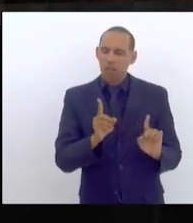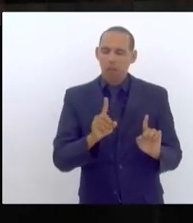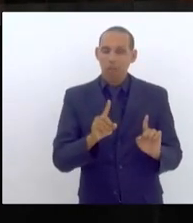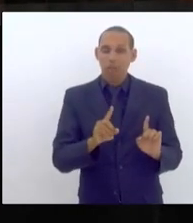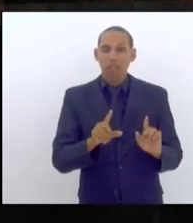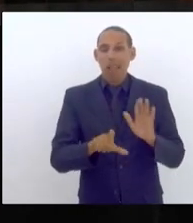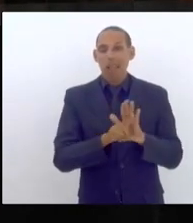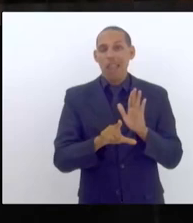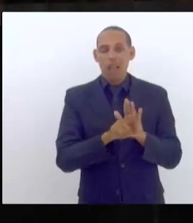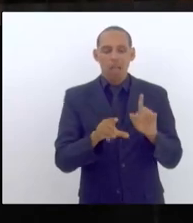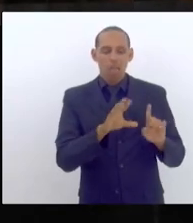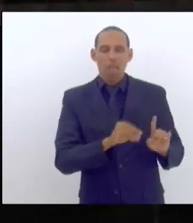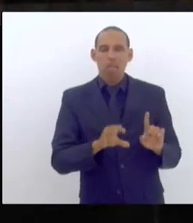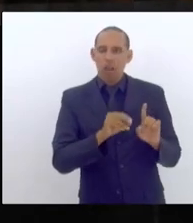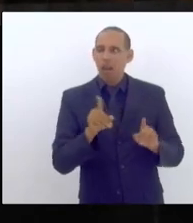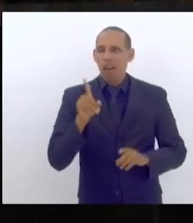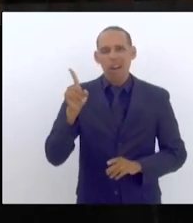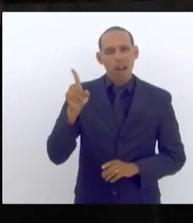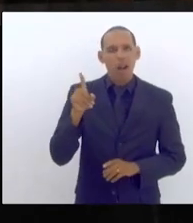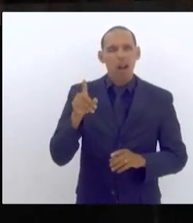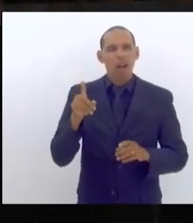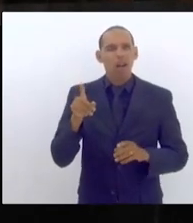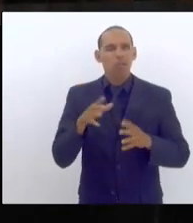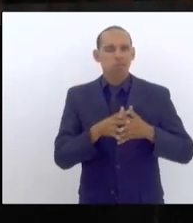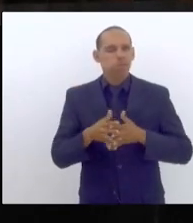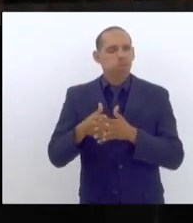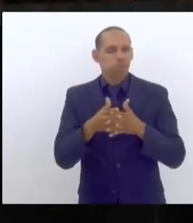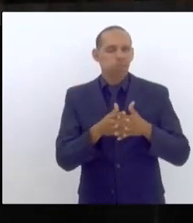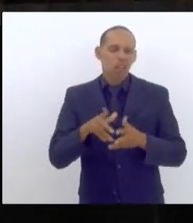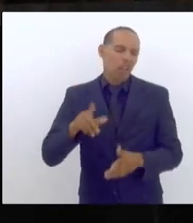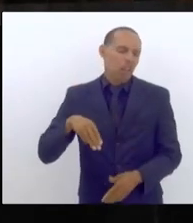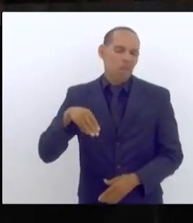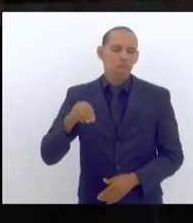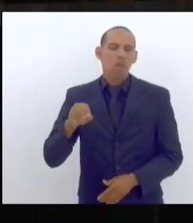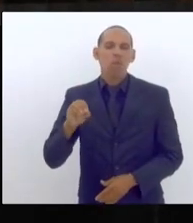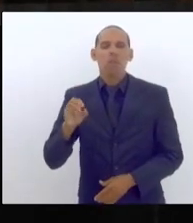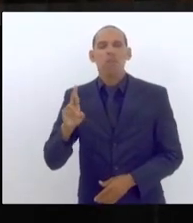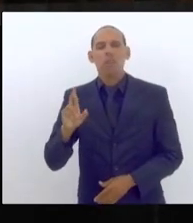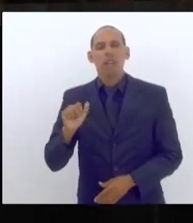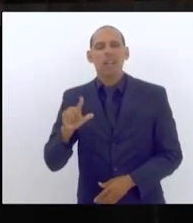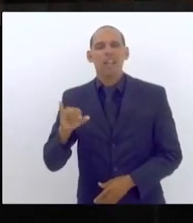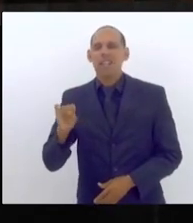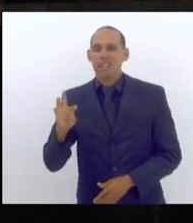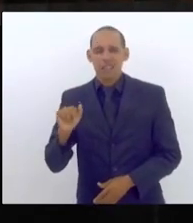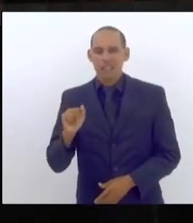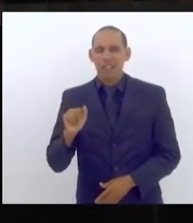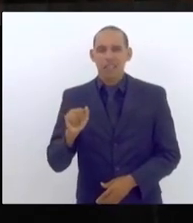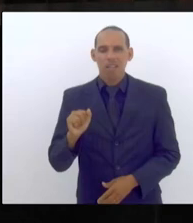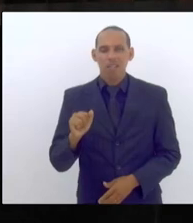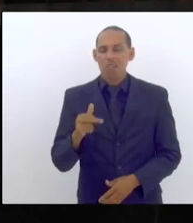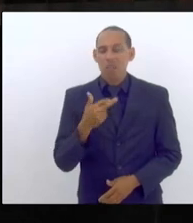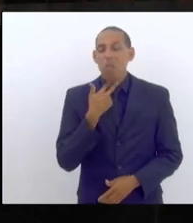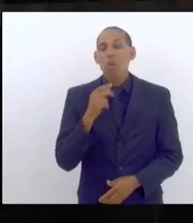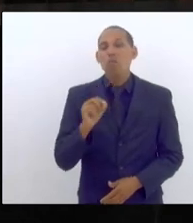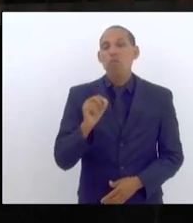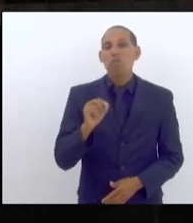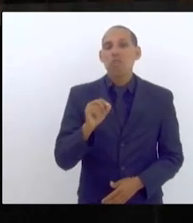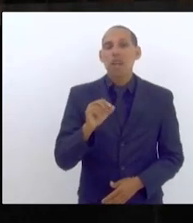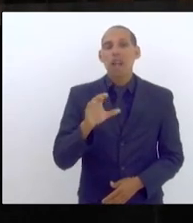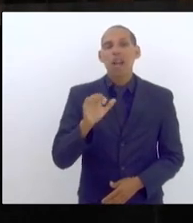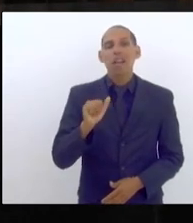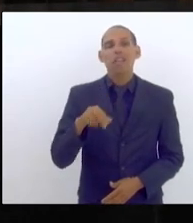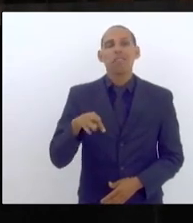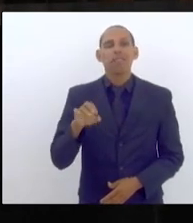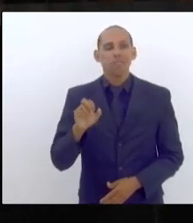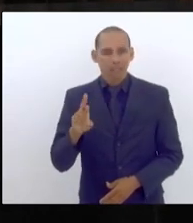nos Estados Unidos é até meio moralista, né? Você não pode cantar, mas todo mundo pode cantar, todo mundo não pode usar o poder